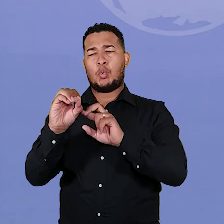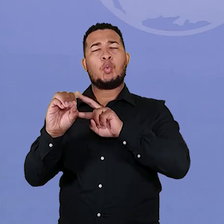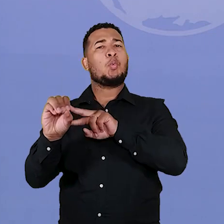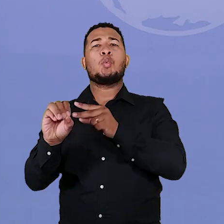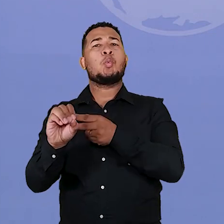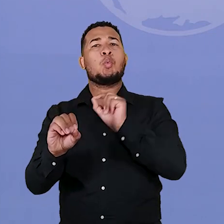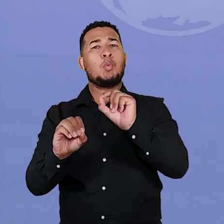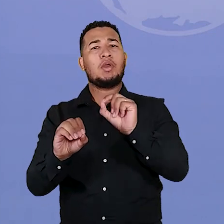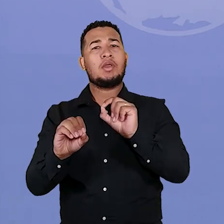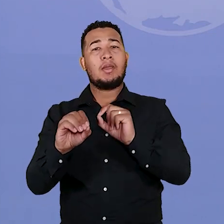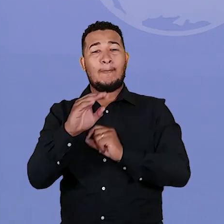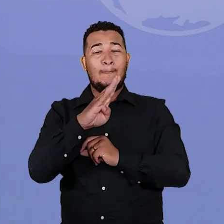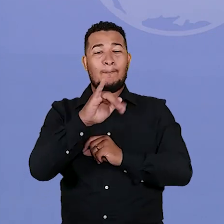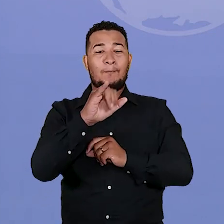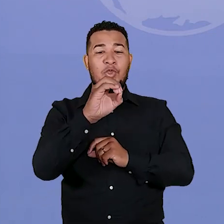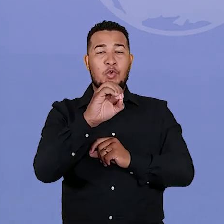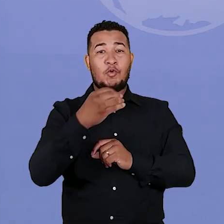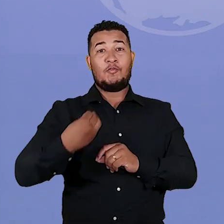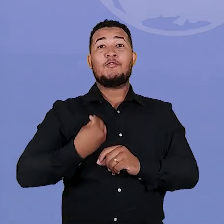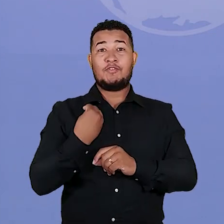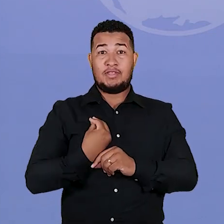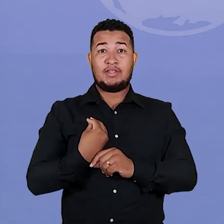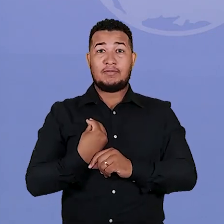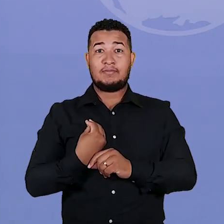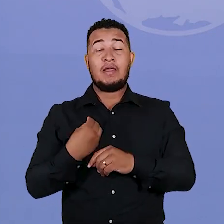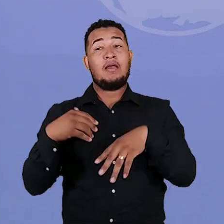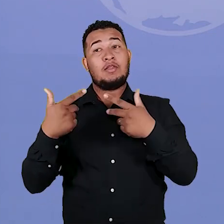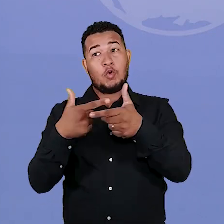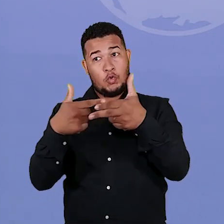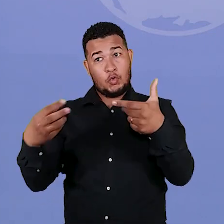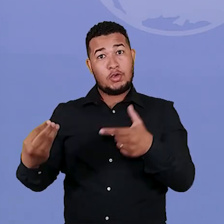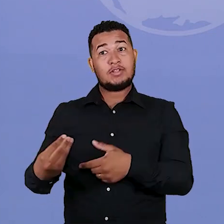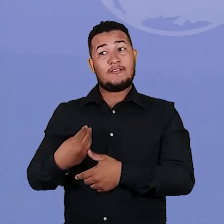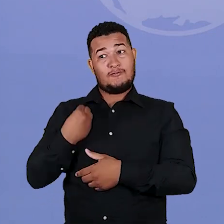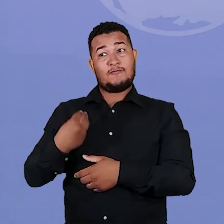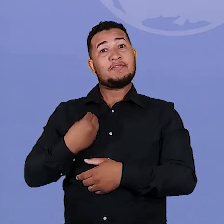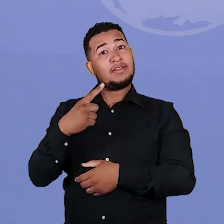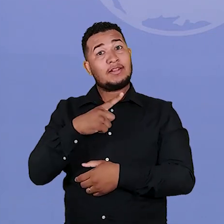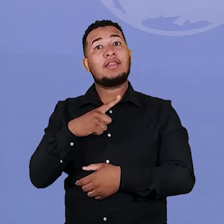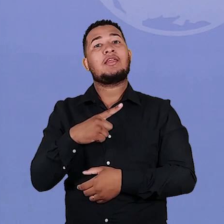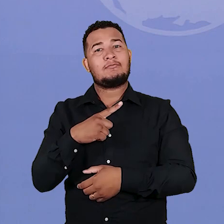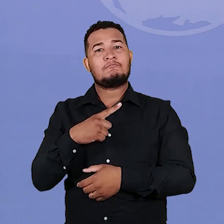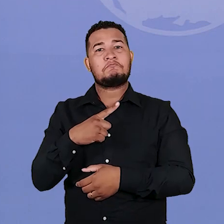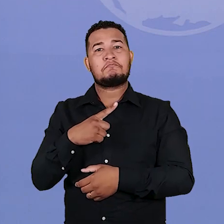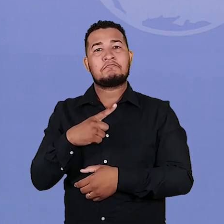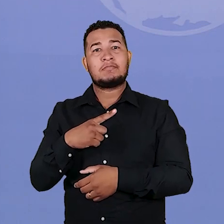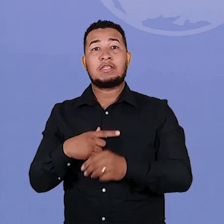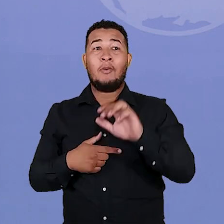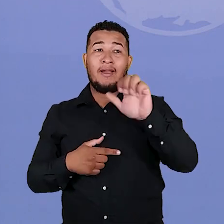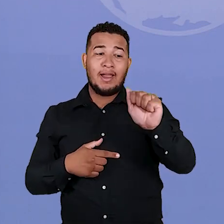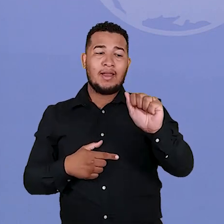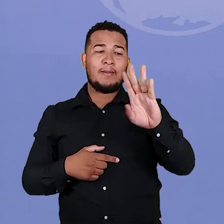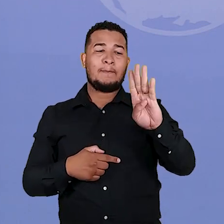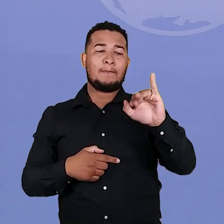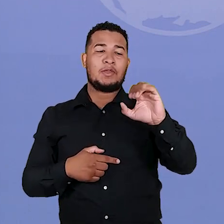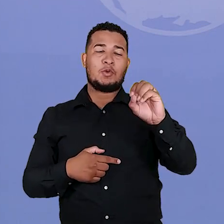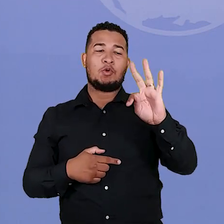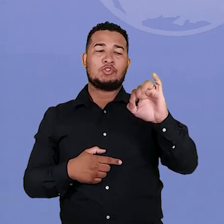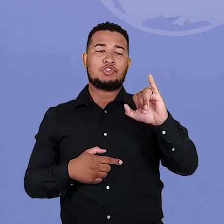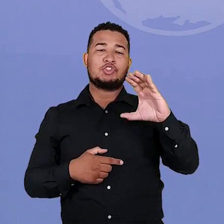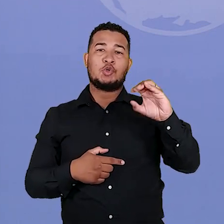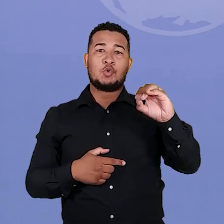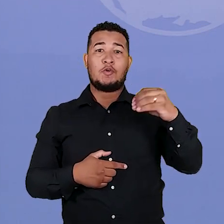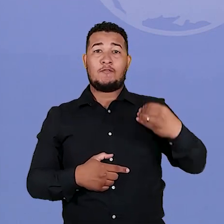e abióticos, tá? Então, bio quer dizer vida. Então, fatores bióticos, a gente se refere aos seres